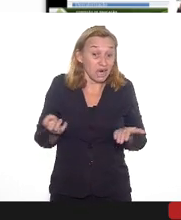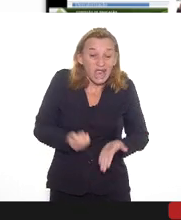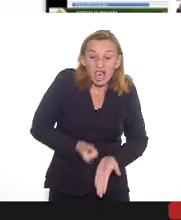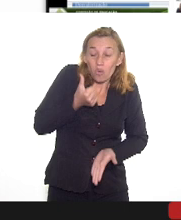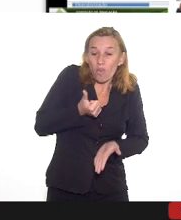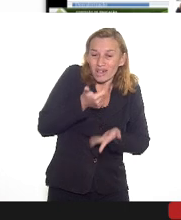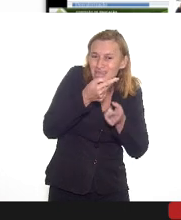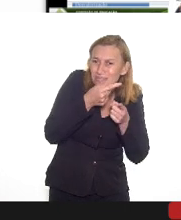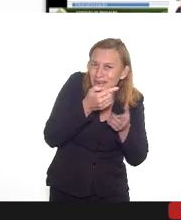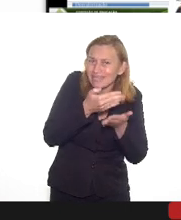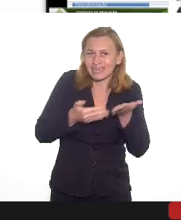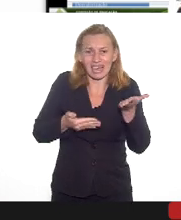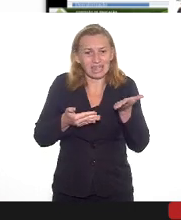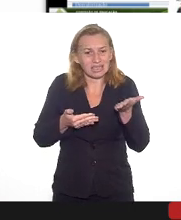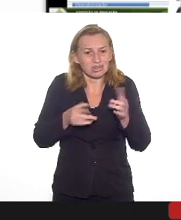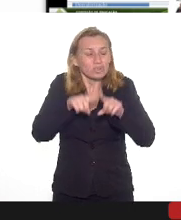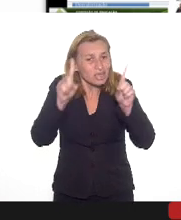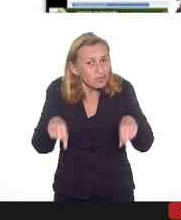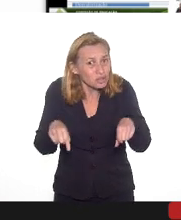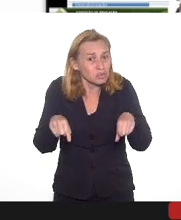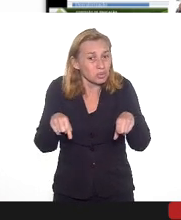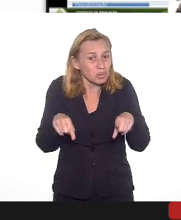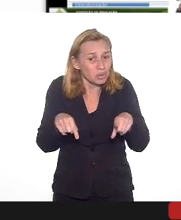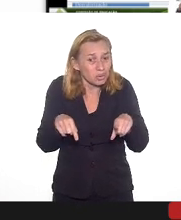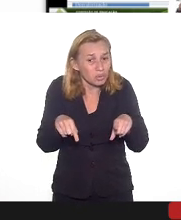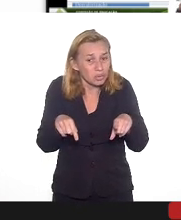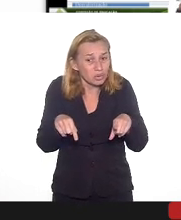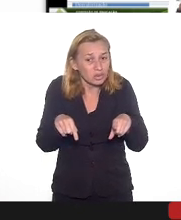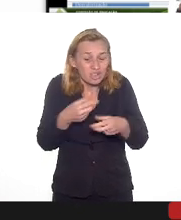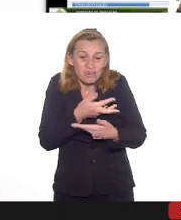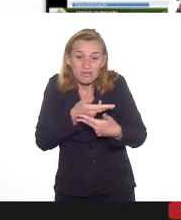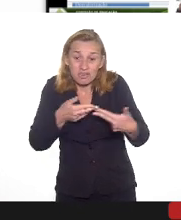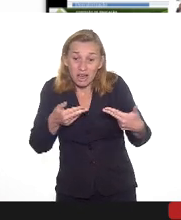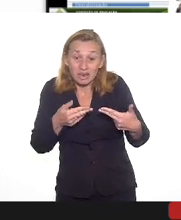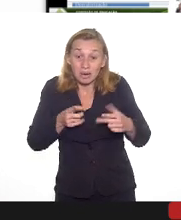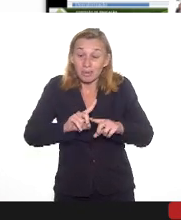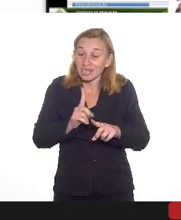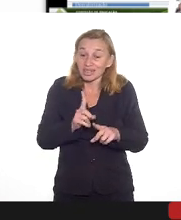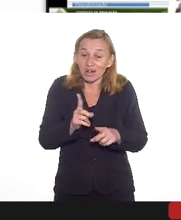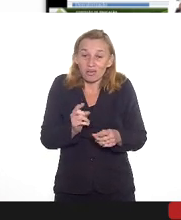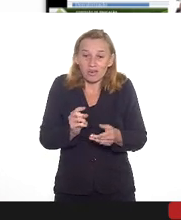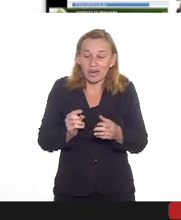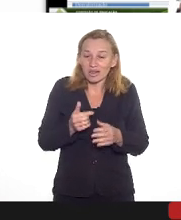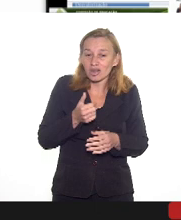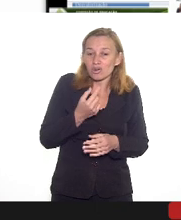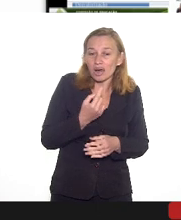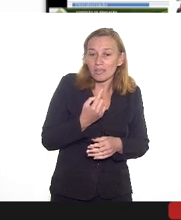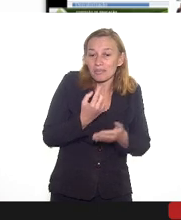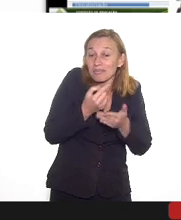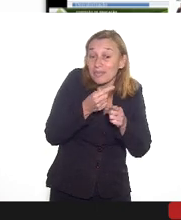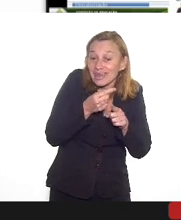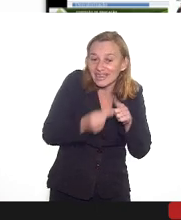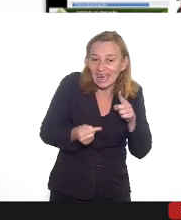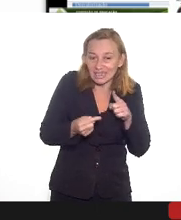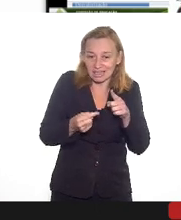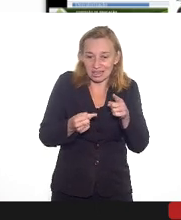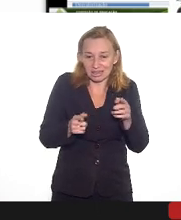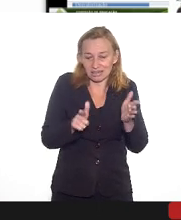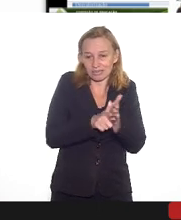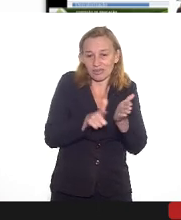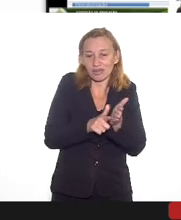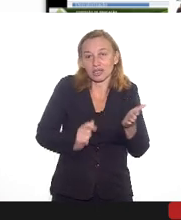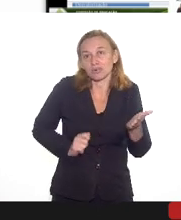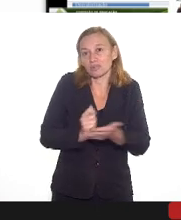a metade dos servidores, do montante de servidores, mas ela não é nem um quarto da folha de pagamento.